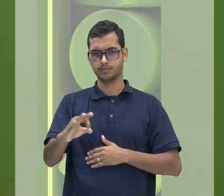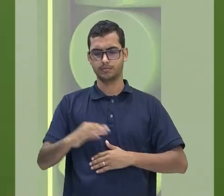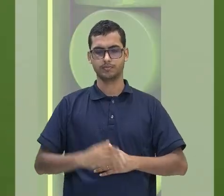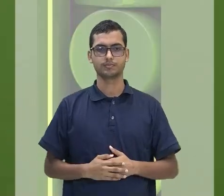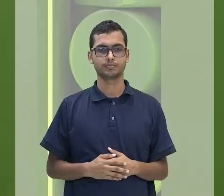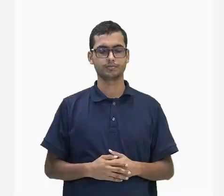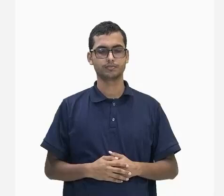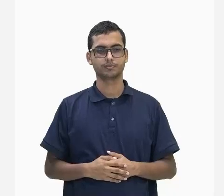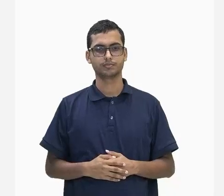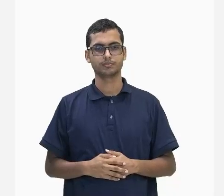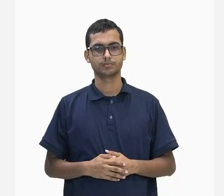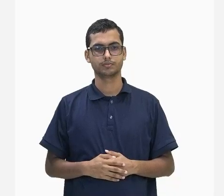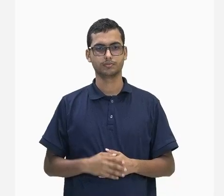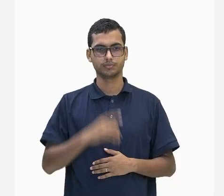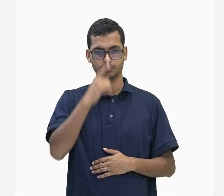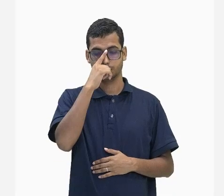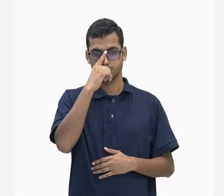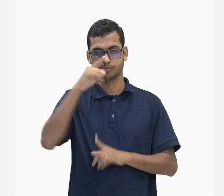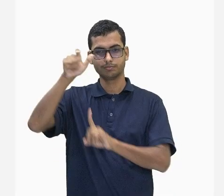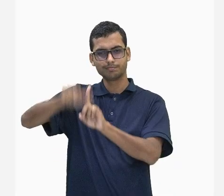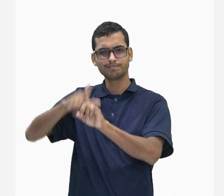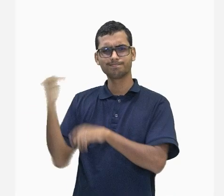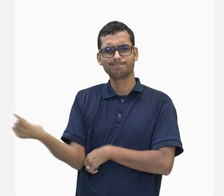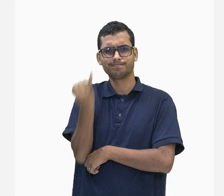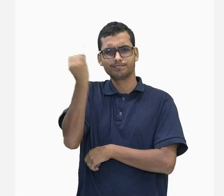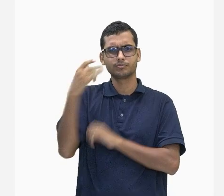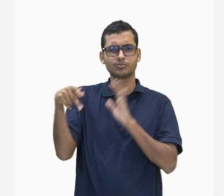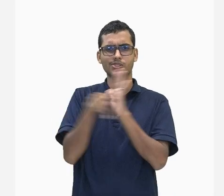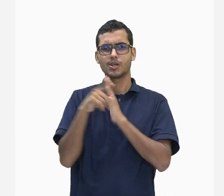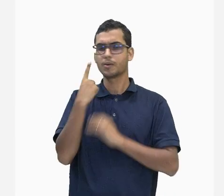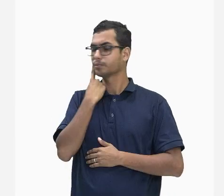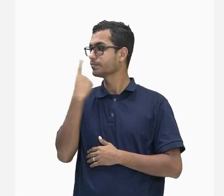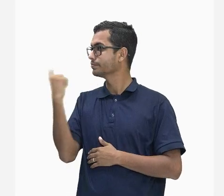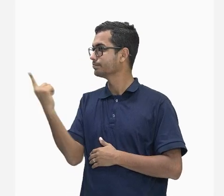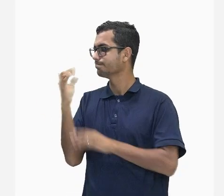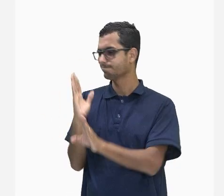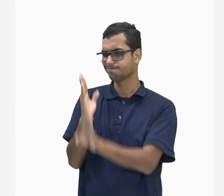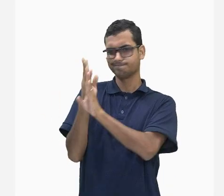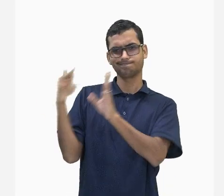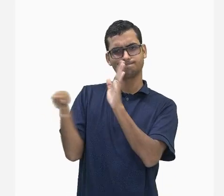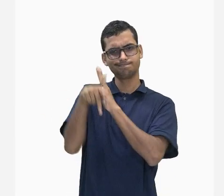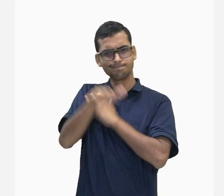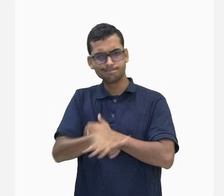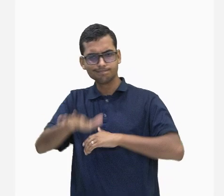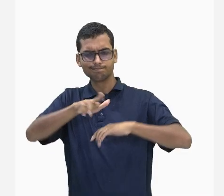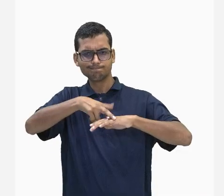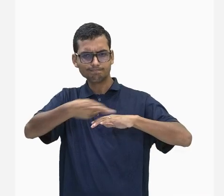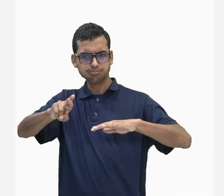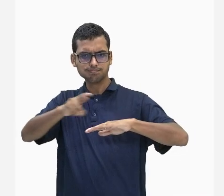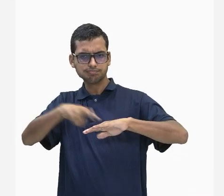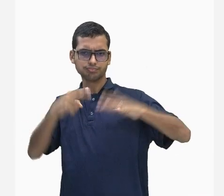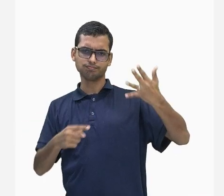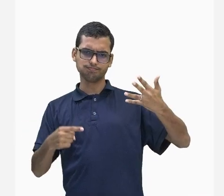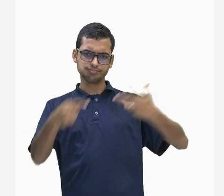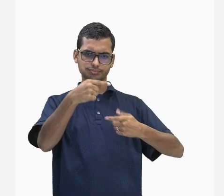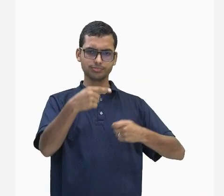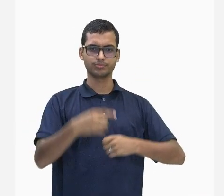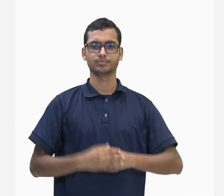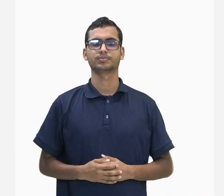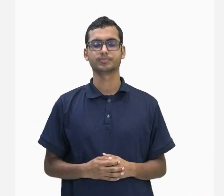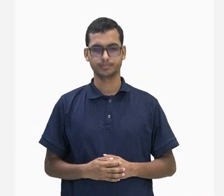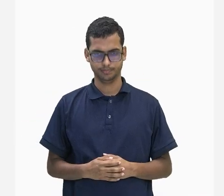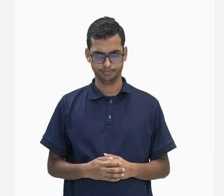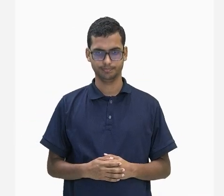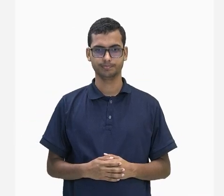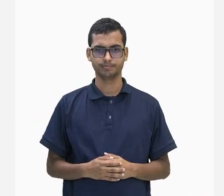Então, vamos aí a um personagem importante para a descoberta dessas radiações. Então, nós